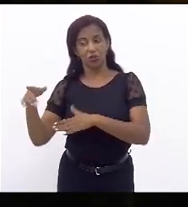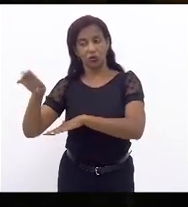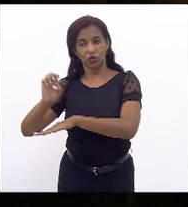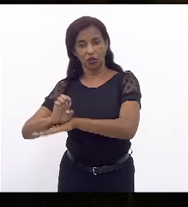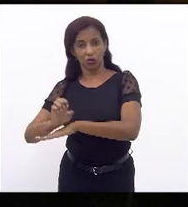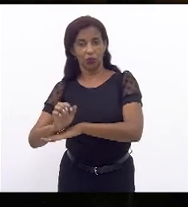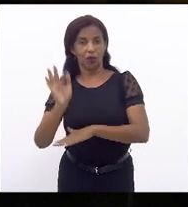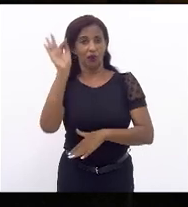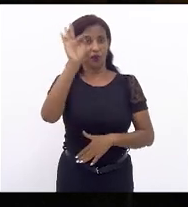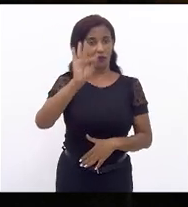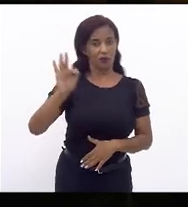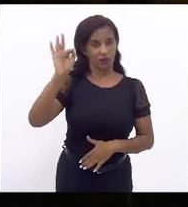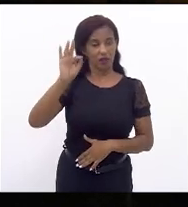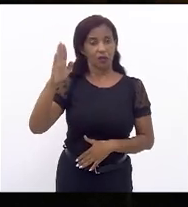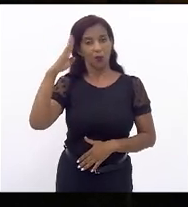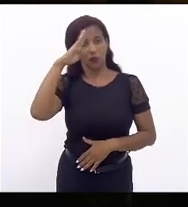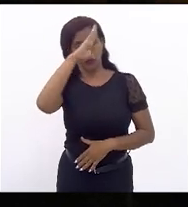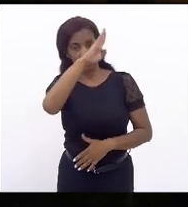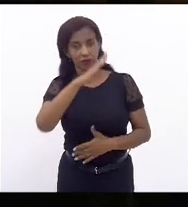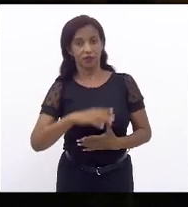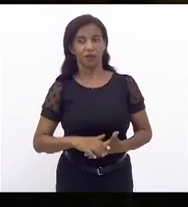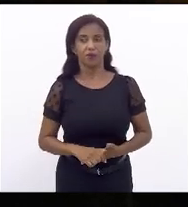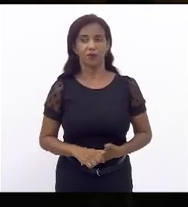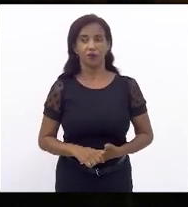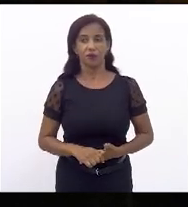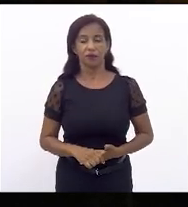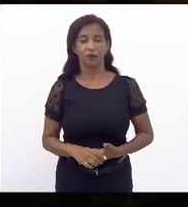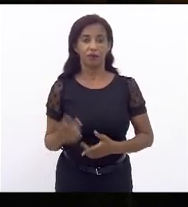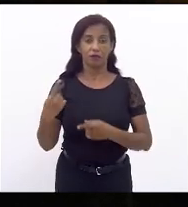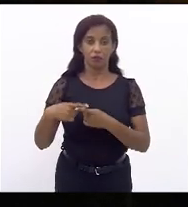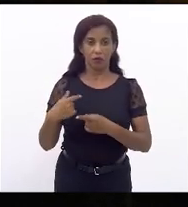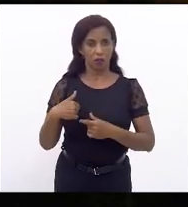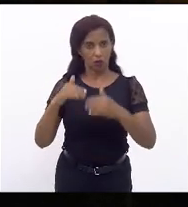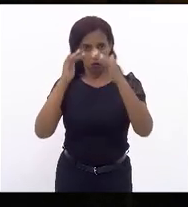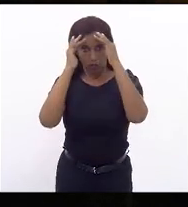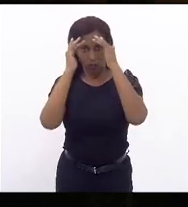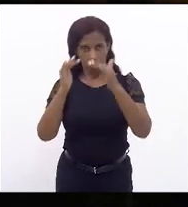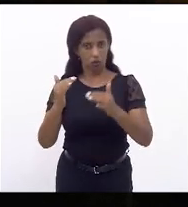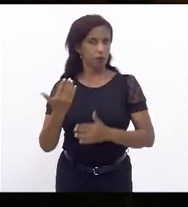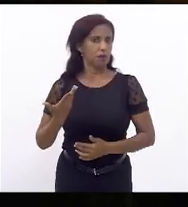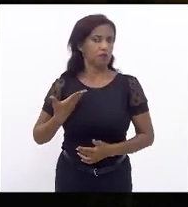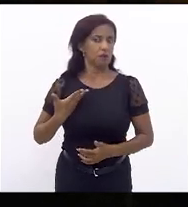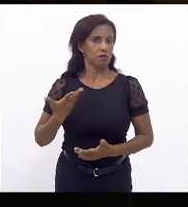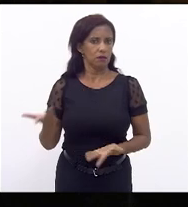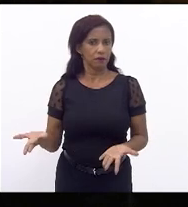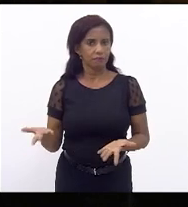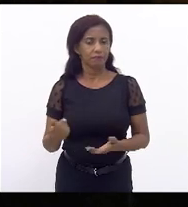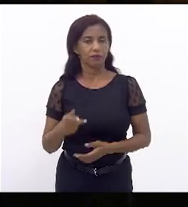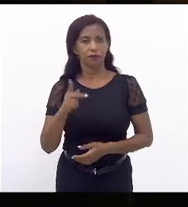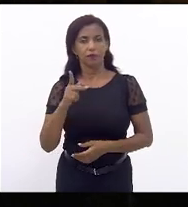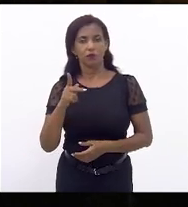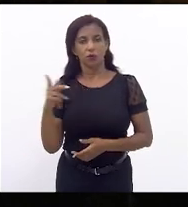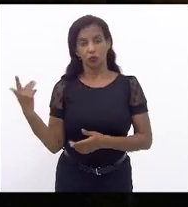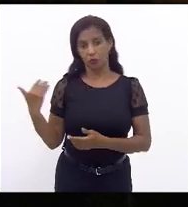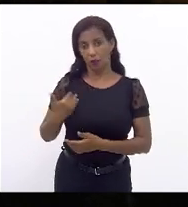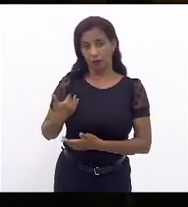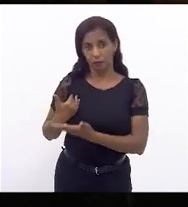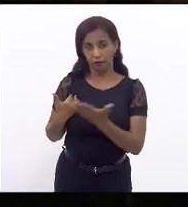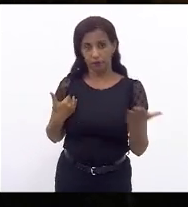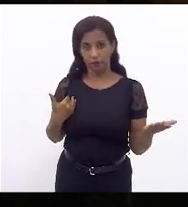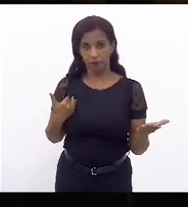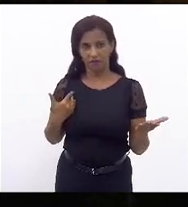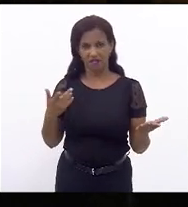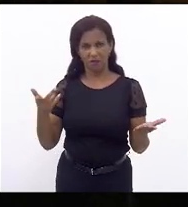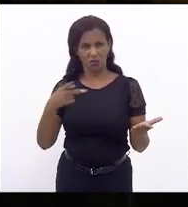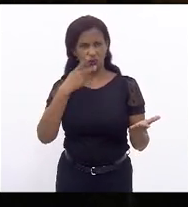estadual e federal bolsonarista, porque eu respeito os meus companheiros, os meus pares, mas com